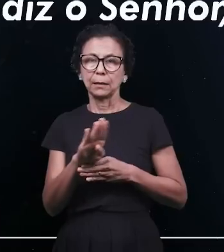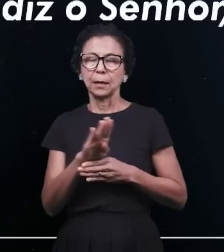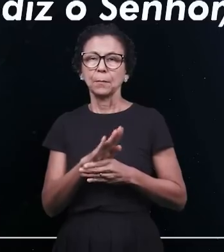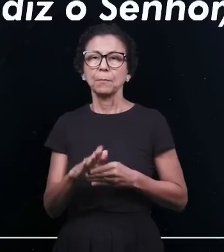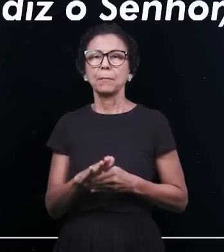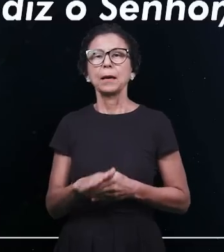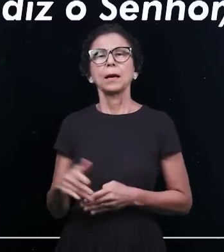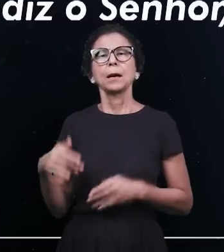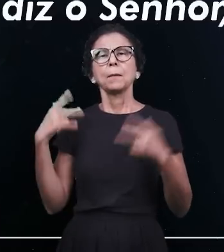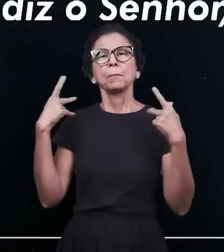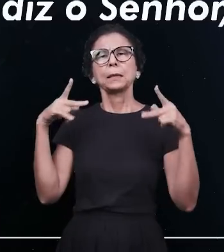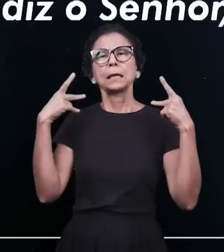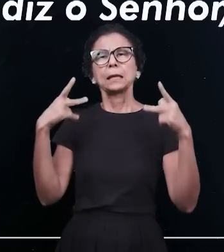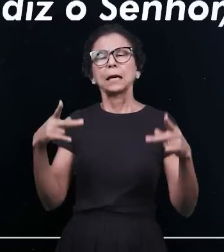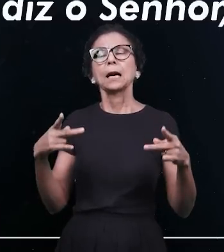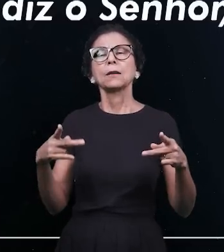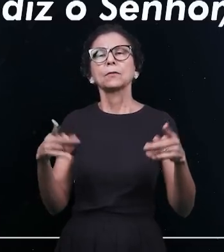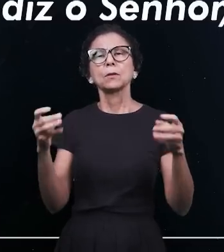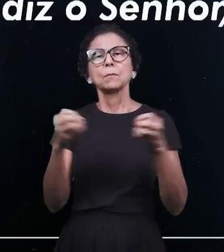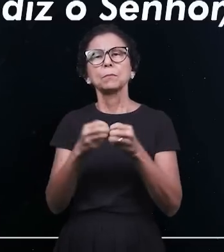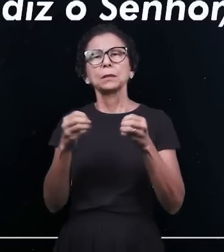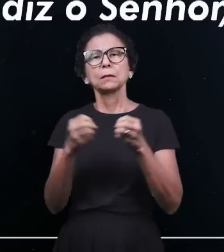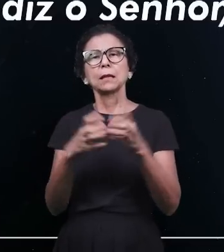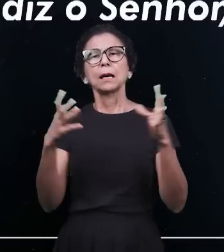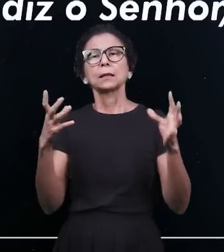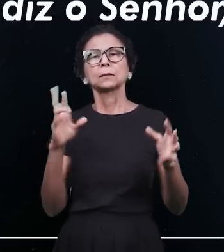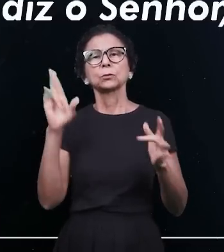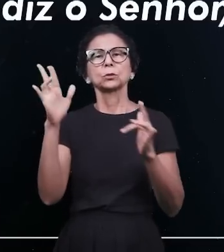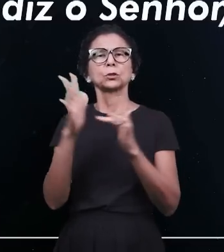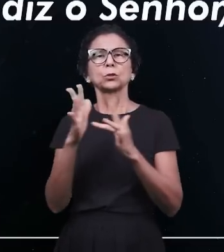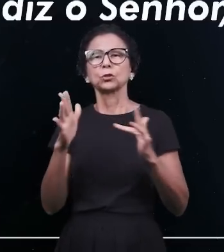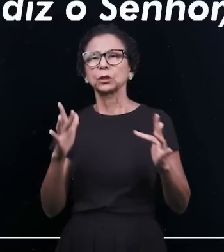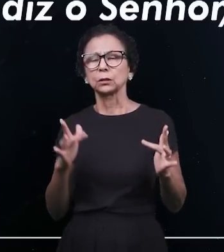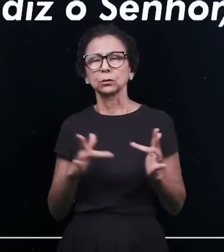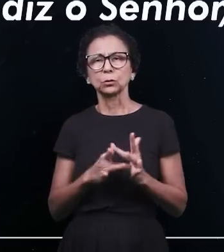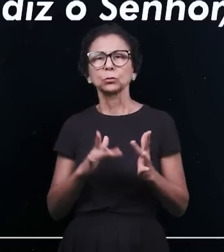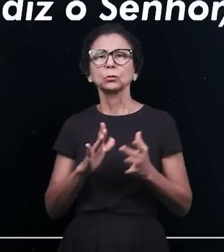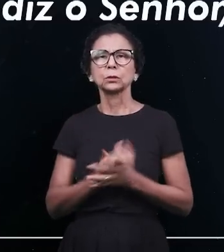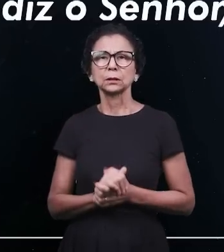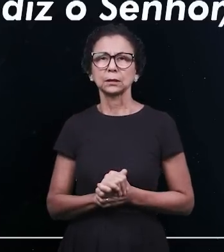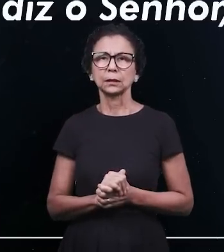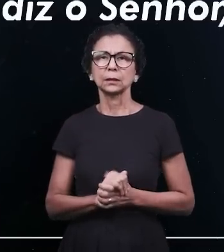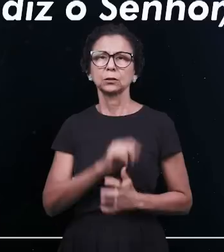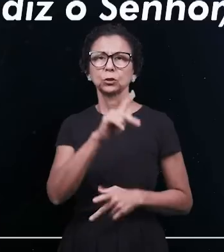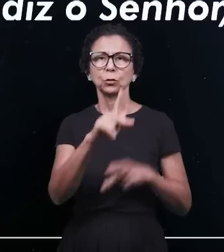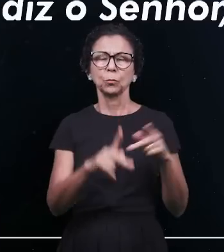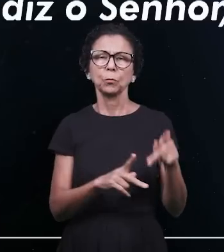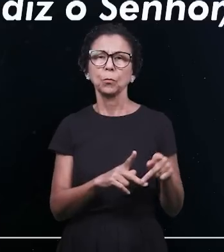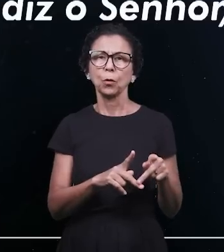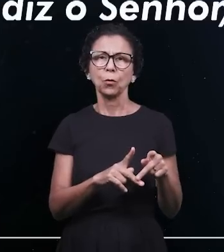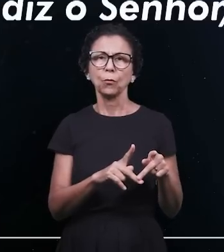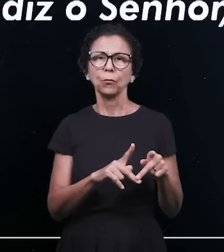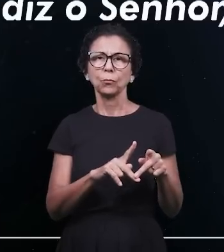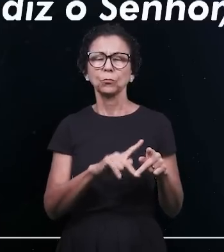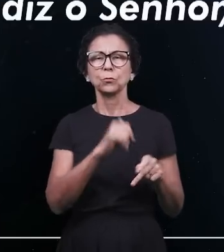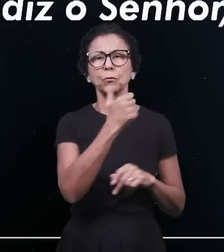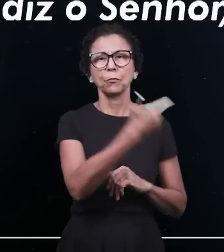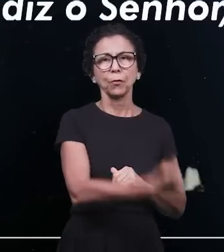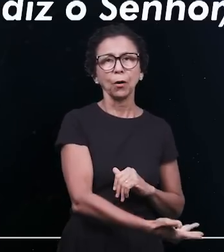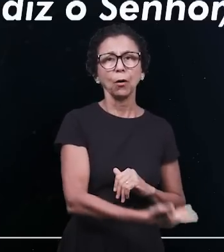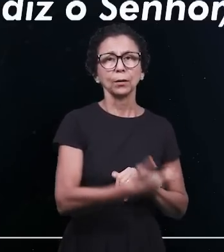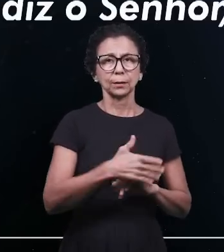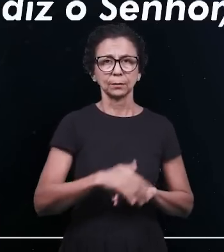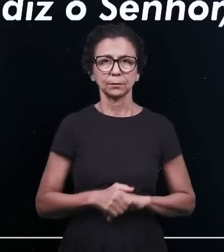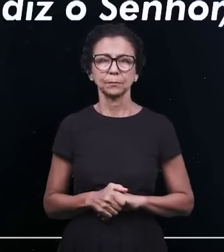e prodígios Deus havia feito por meio deles entre os gentios, característica gentílica da igreja, para que o resto